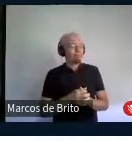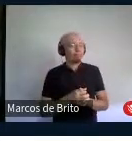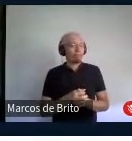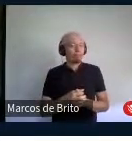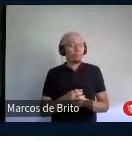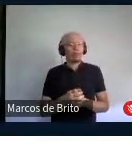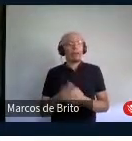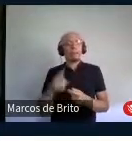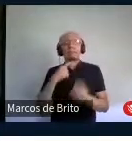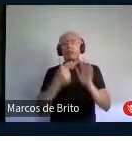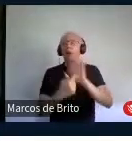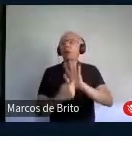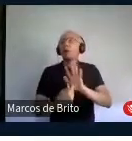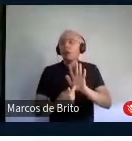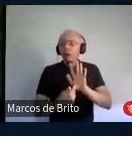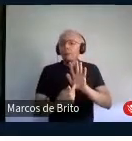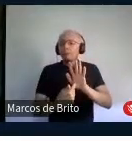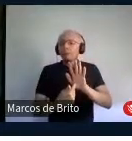Eu trouxe aqui,